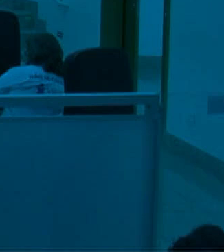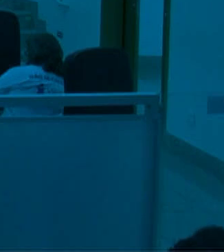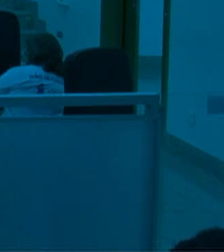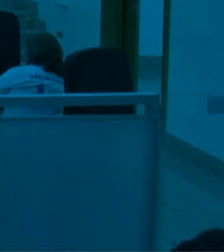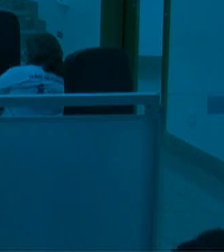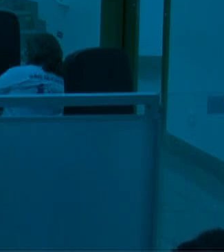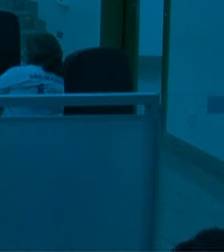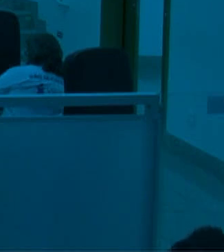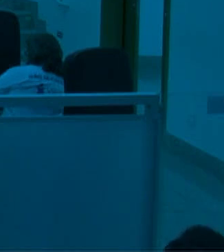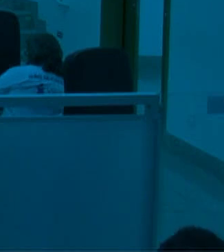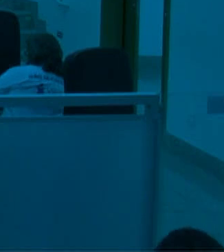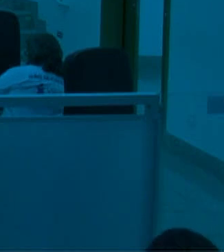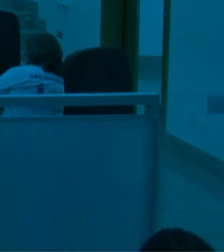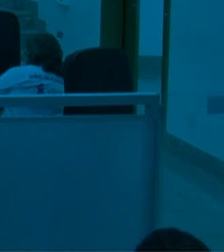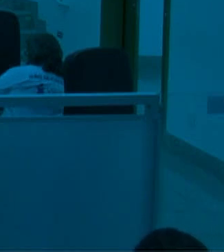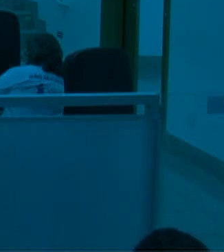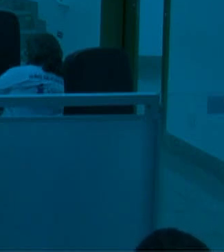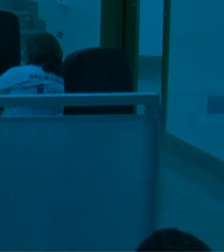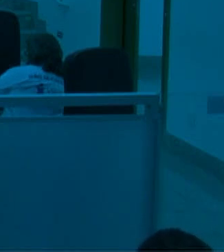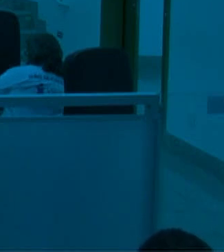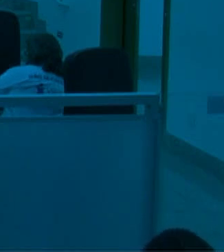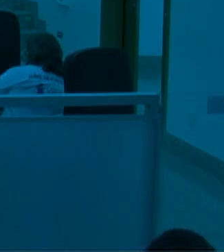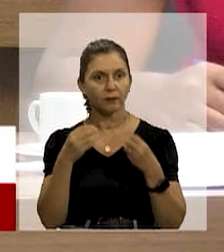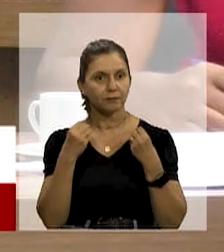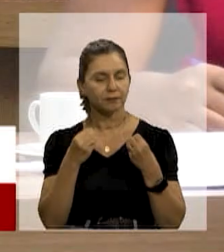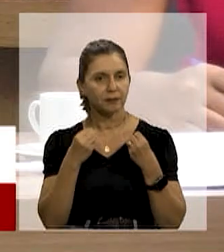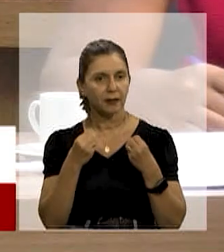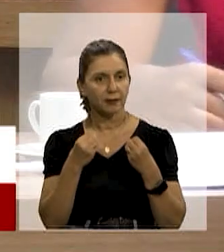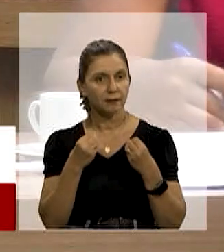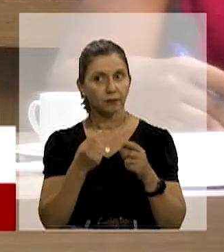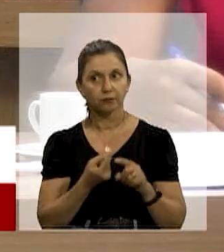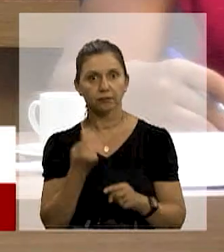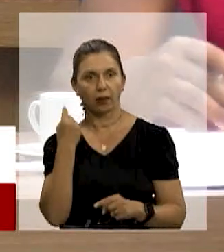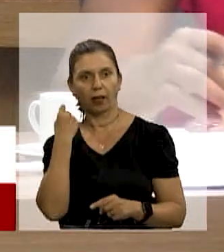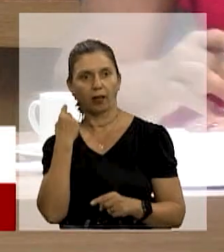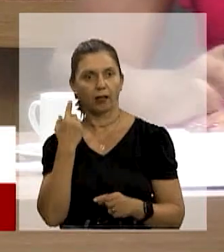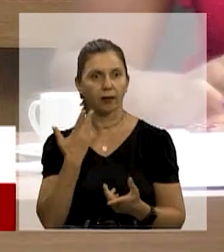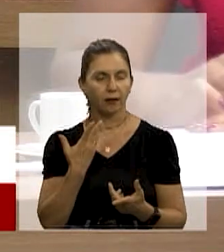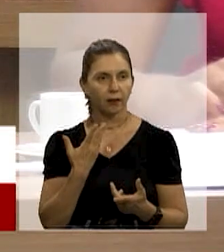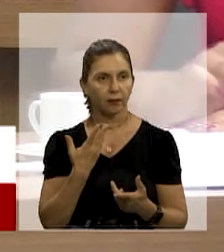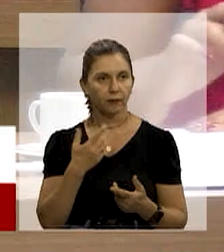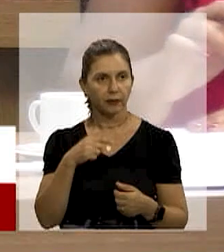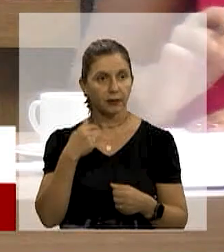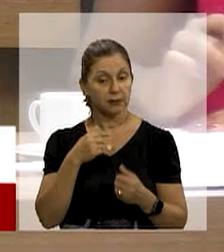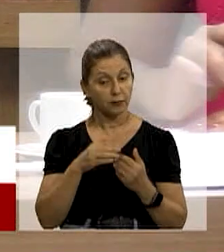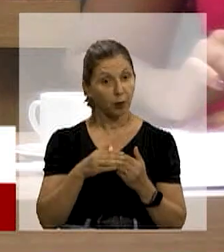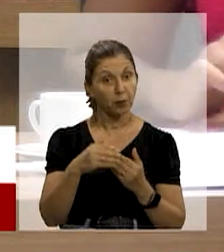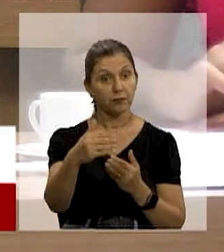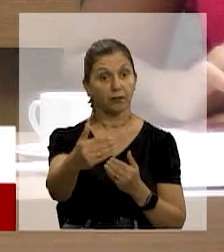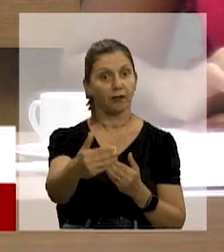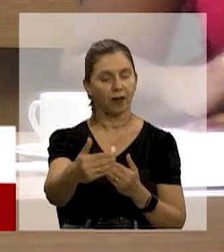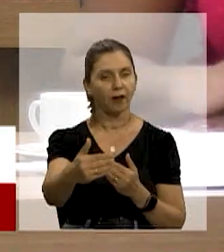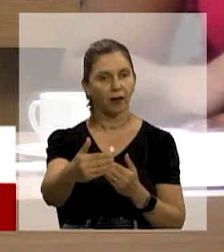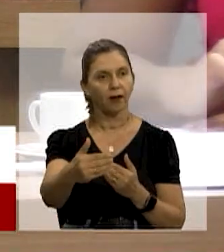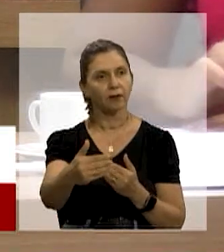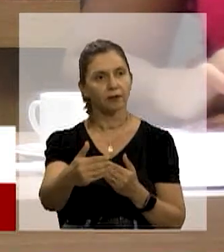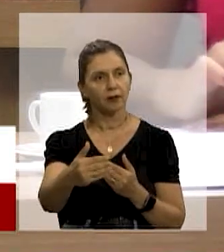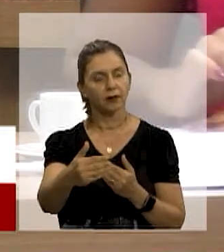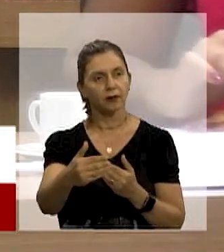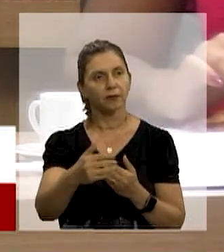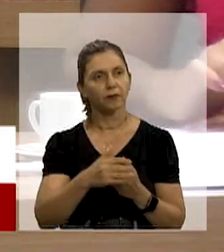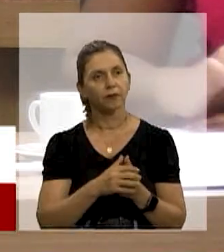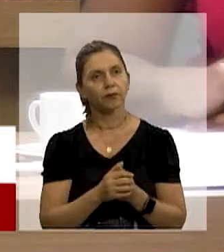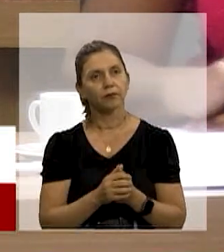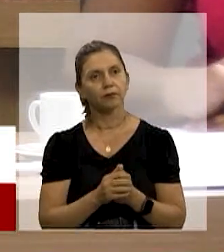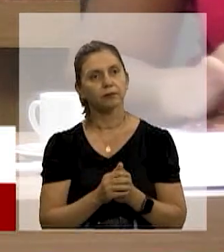Municipal. Os vereadores comentaram sobre o projeto. Sete Lagoas caminhando a passos largos, bem falou o